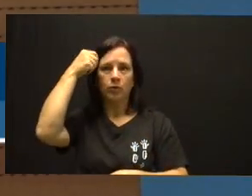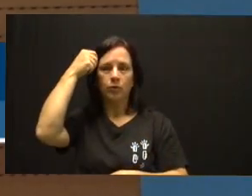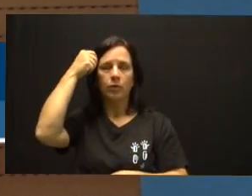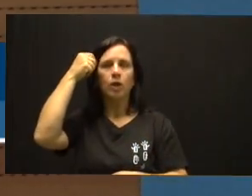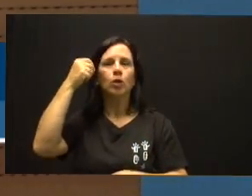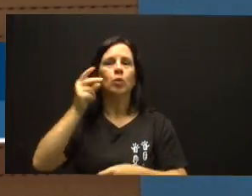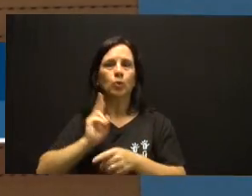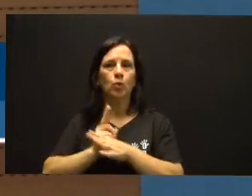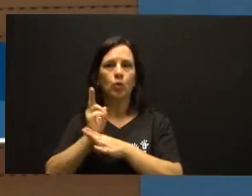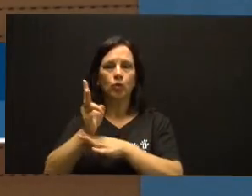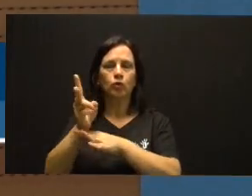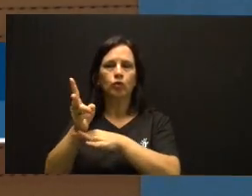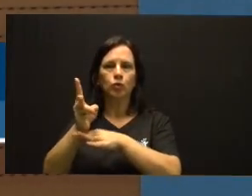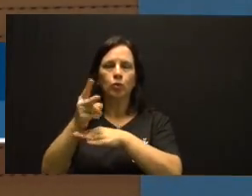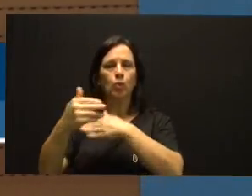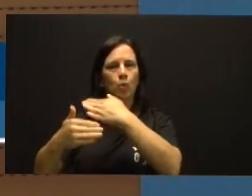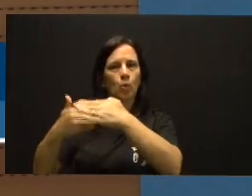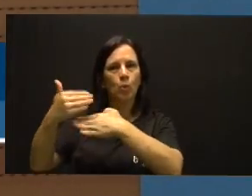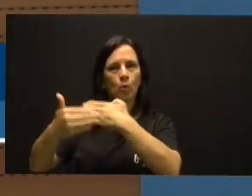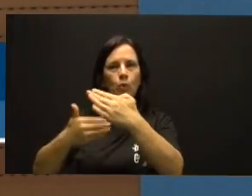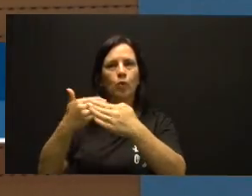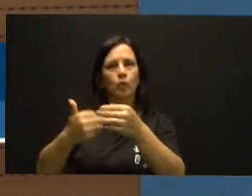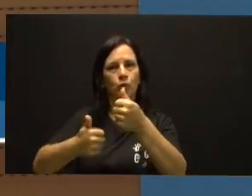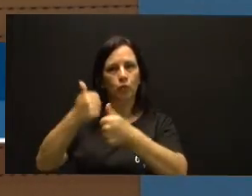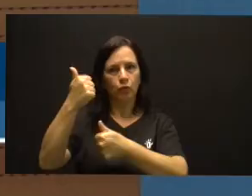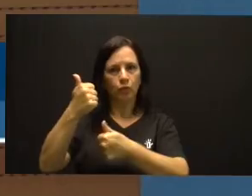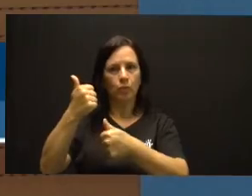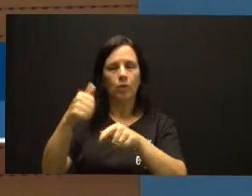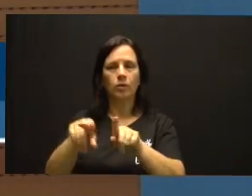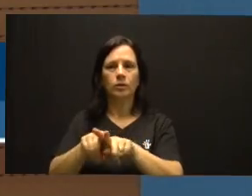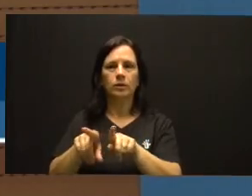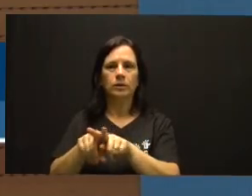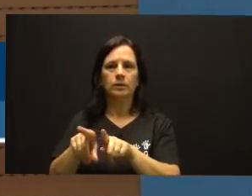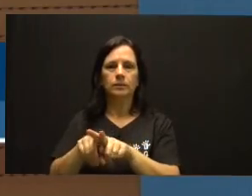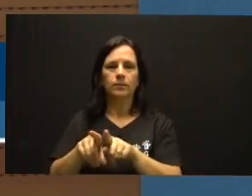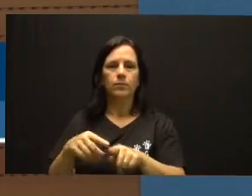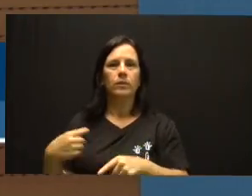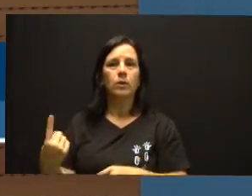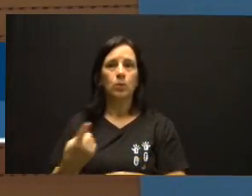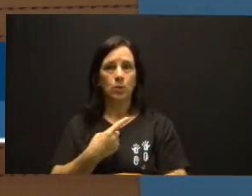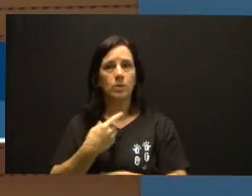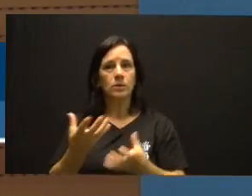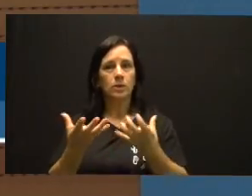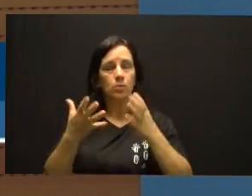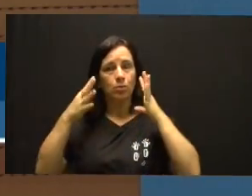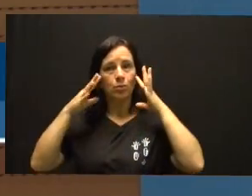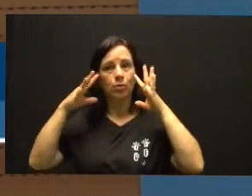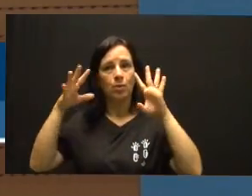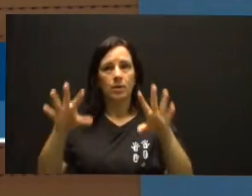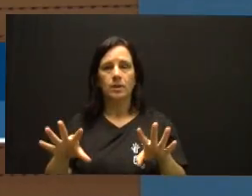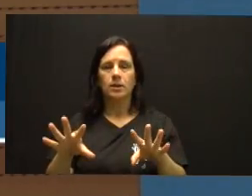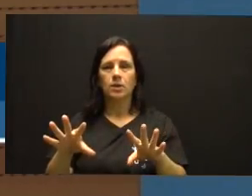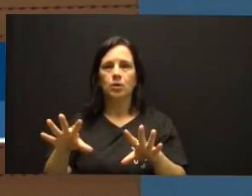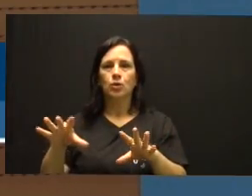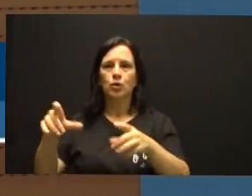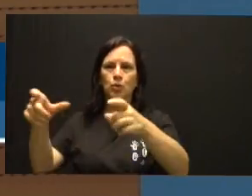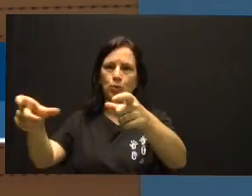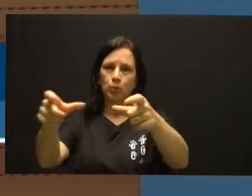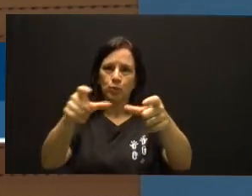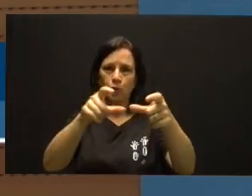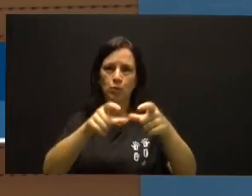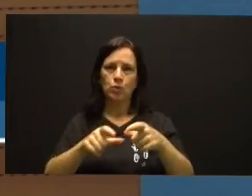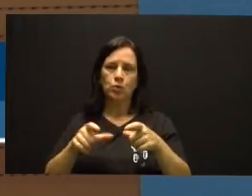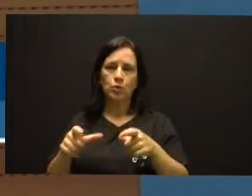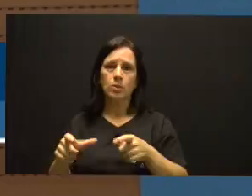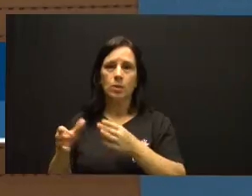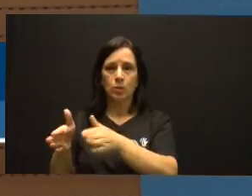aquele pedaço ali para fazer a área de lazer e de esporte também. Mas o que nós queremos é ser olhado com atenção nas periferias também, porque